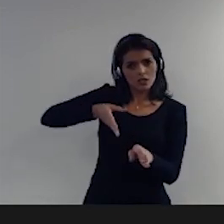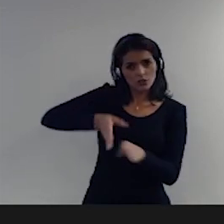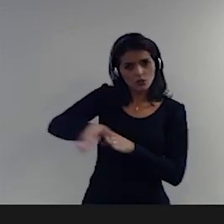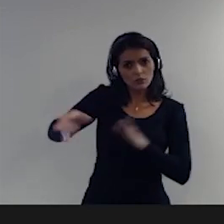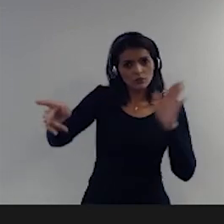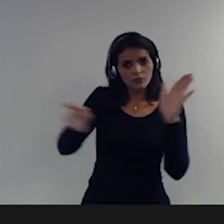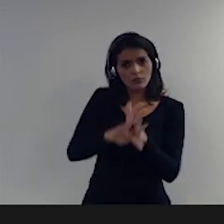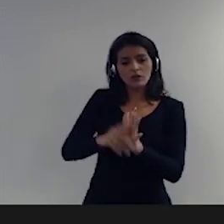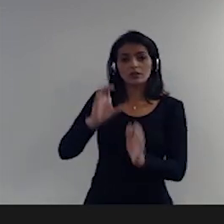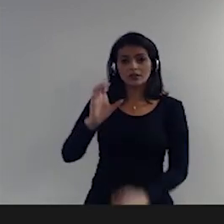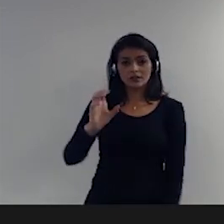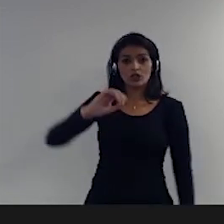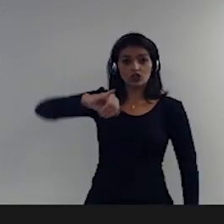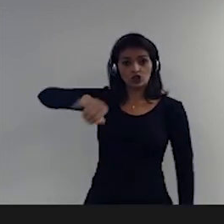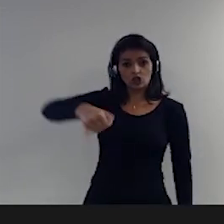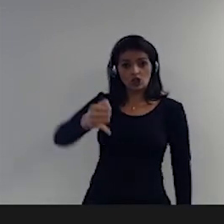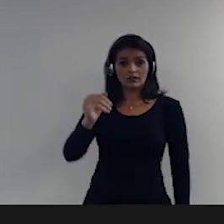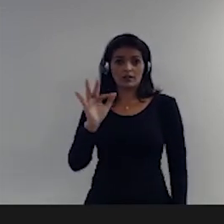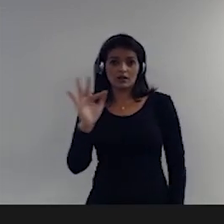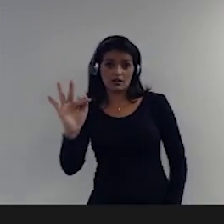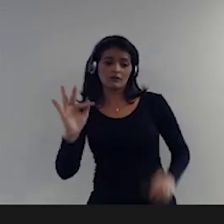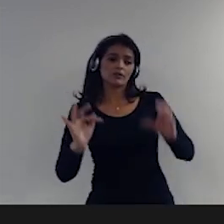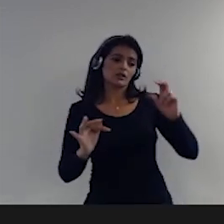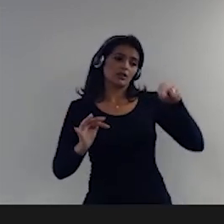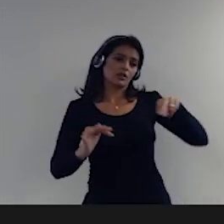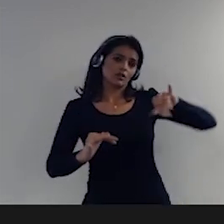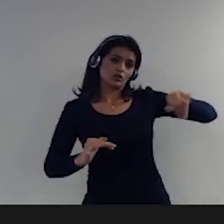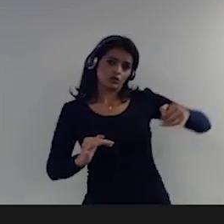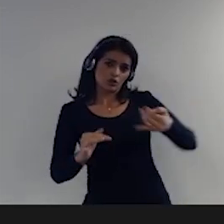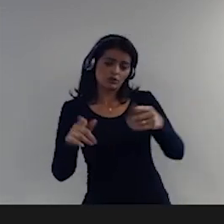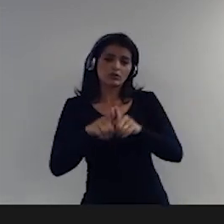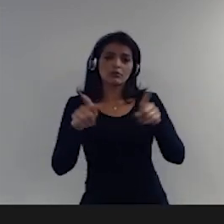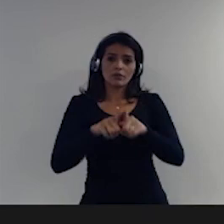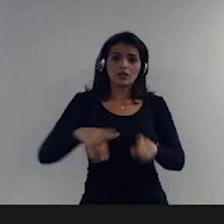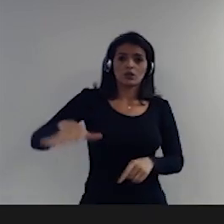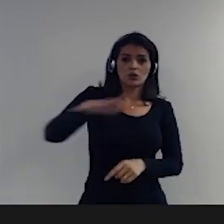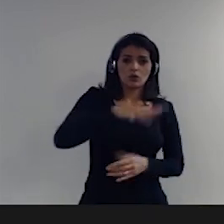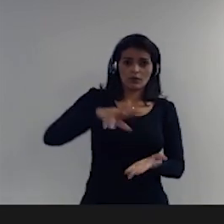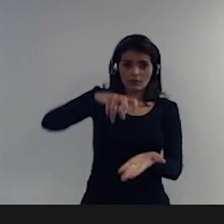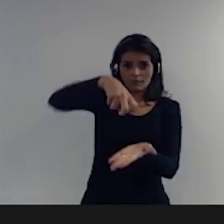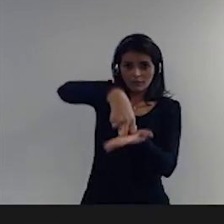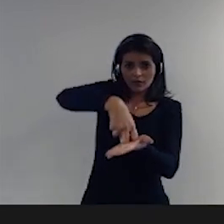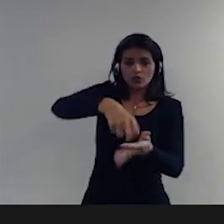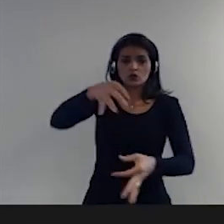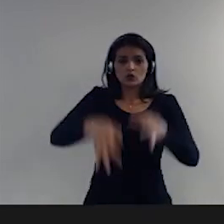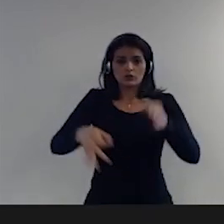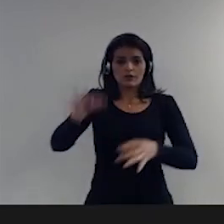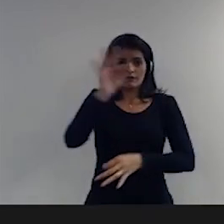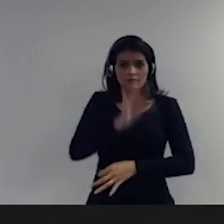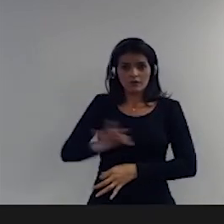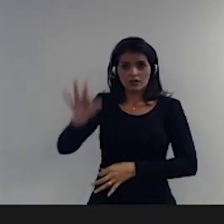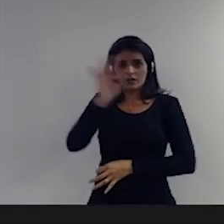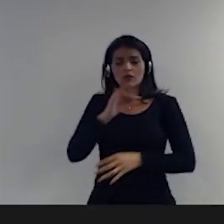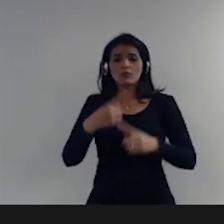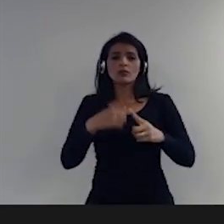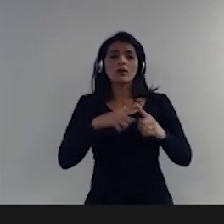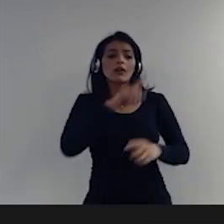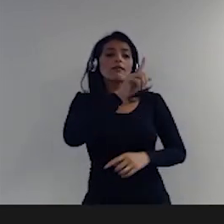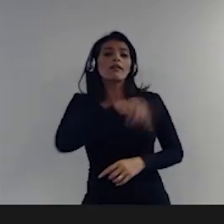do CJF também, não apenas do CNJ, no âmbito do sistema penal da Justiça Federal, para suspender os